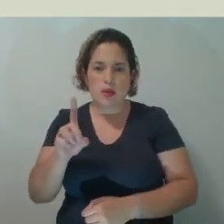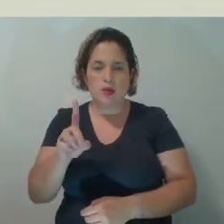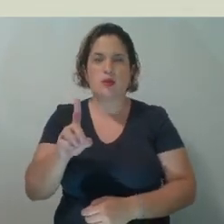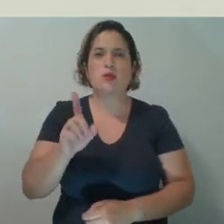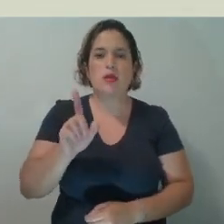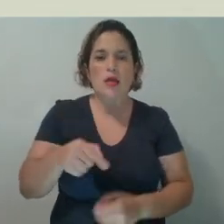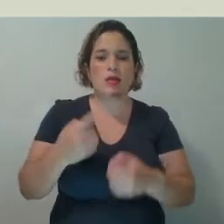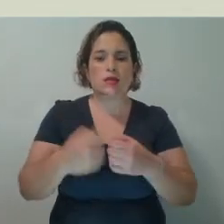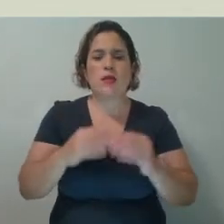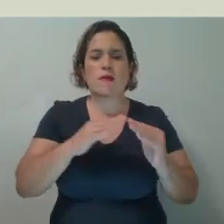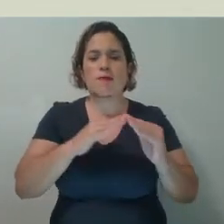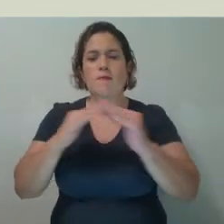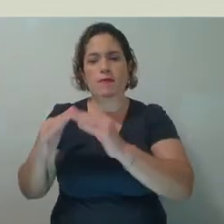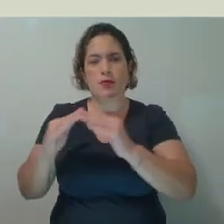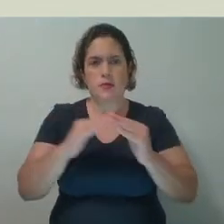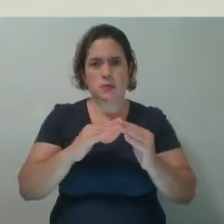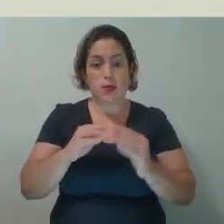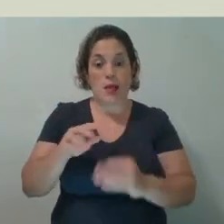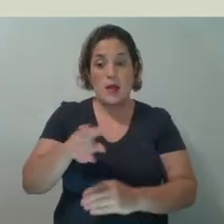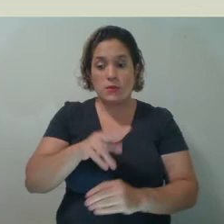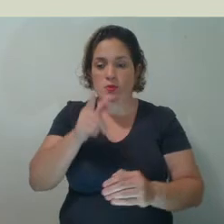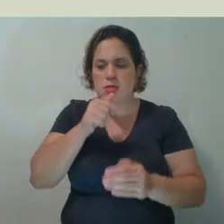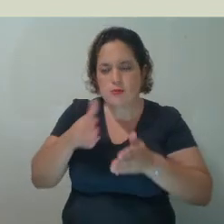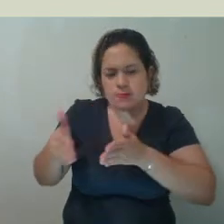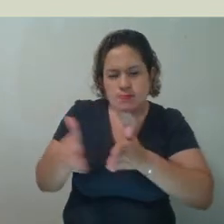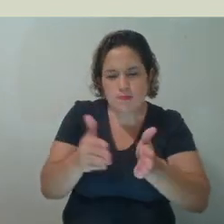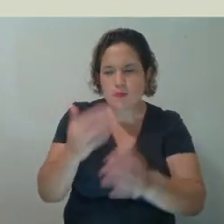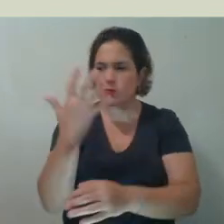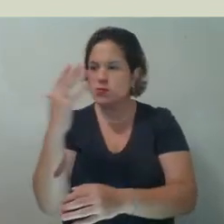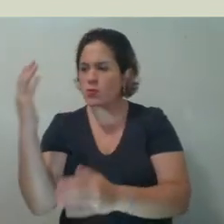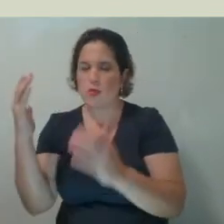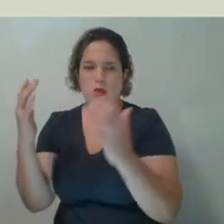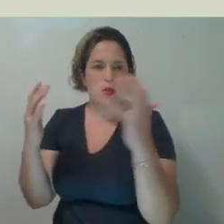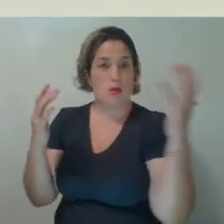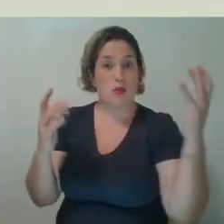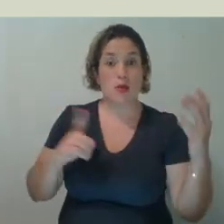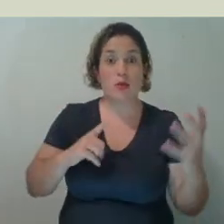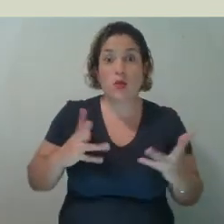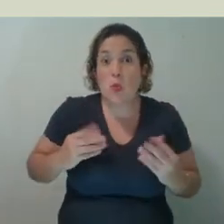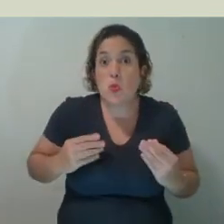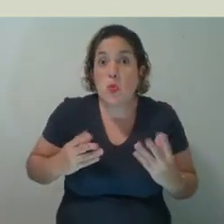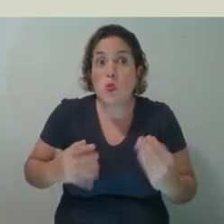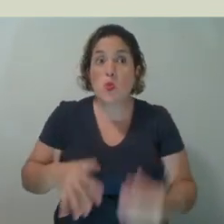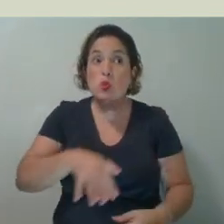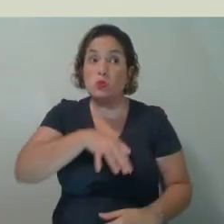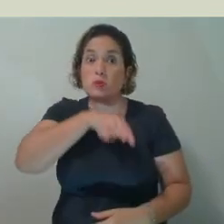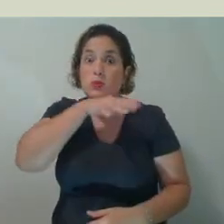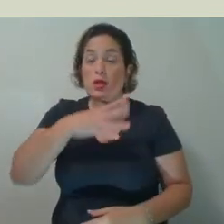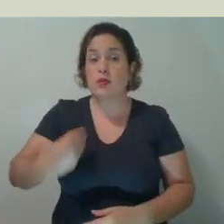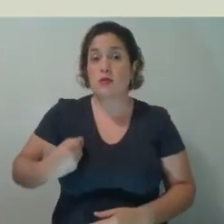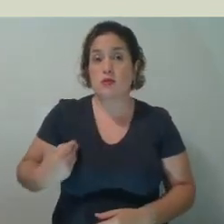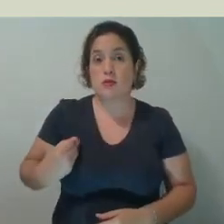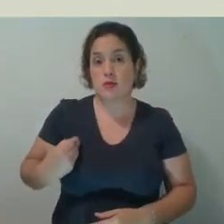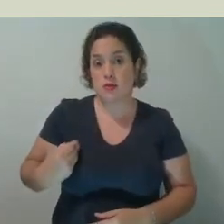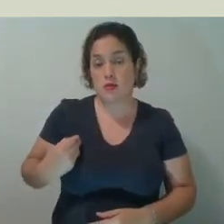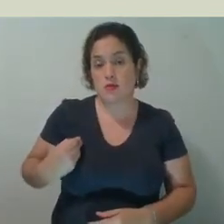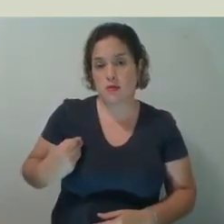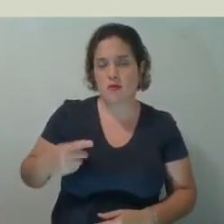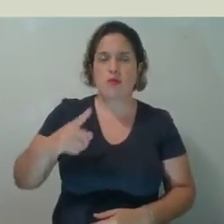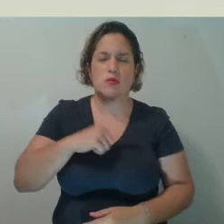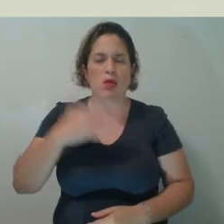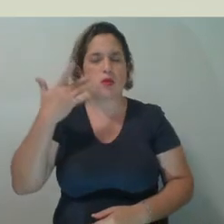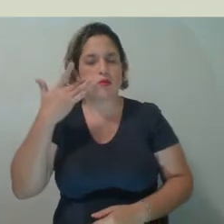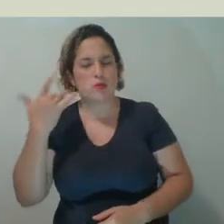são vizinhas. Ambas essas áreas elas possuem vários fluviais arborizados que servem de habitat para a vida selvagem.